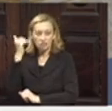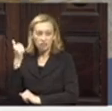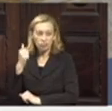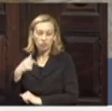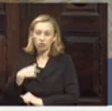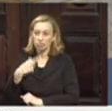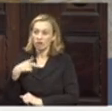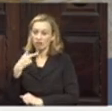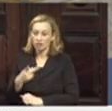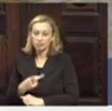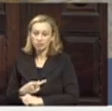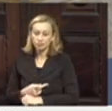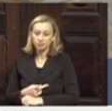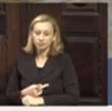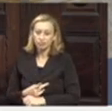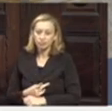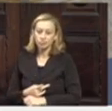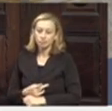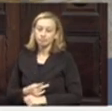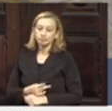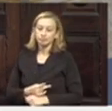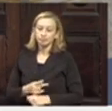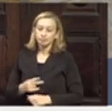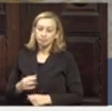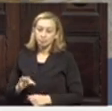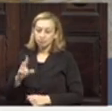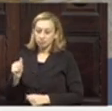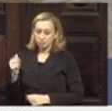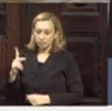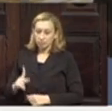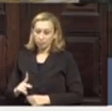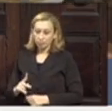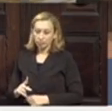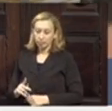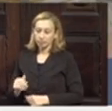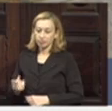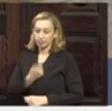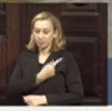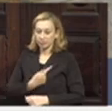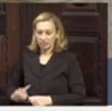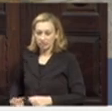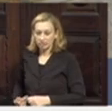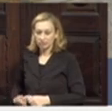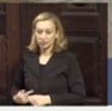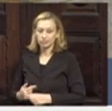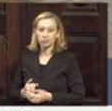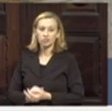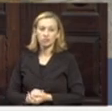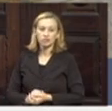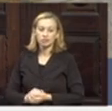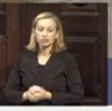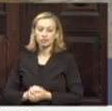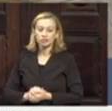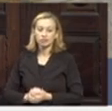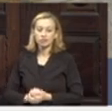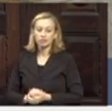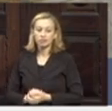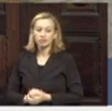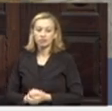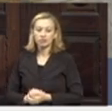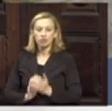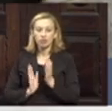atividade profissional. E nós vamos, eu sei que alguns deputados aceitaram passar em primeira, mas têm opinião reticente, nós